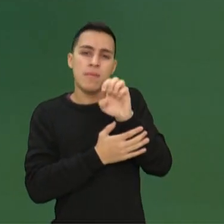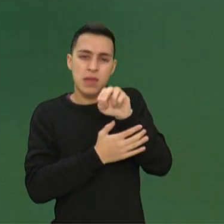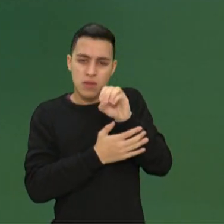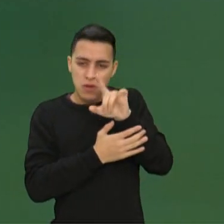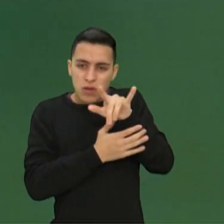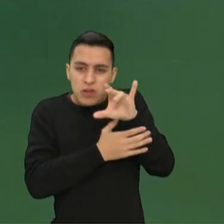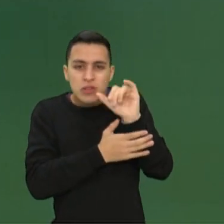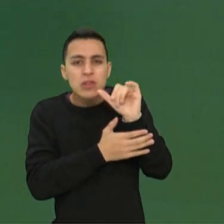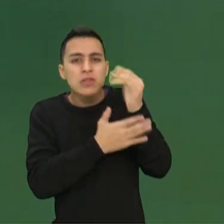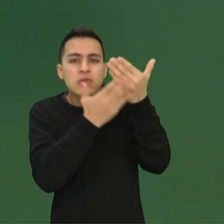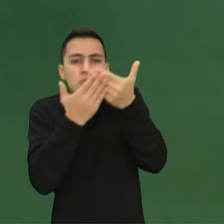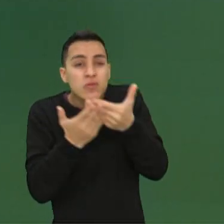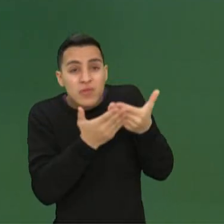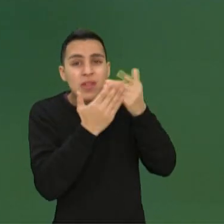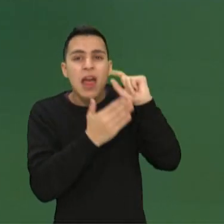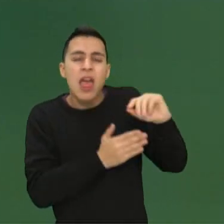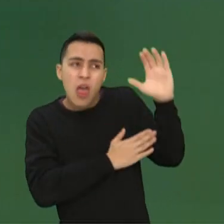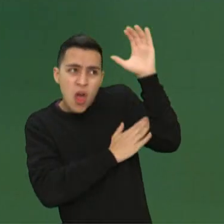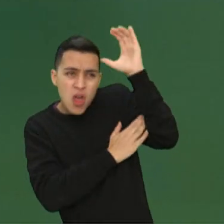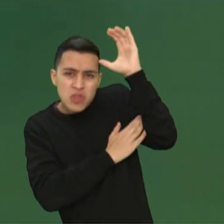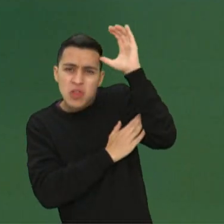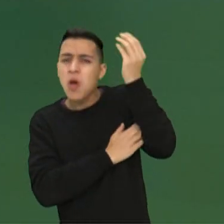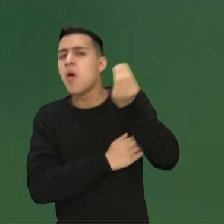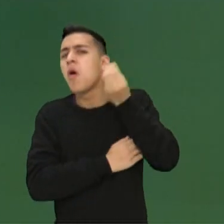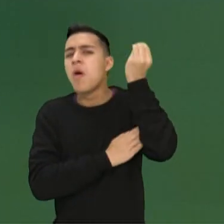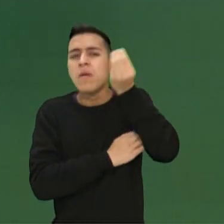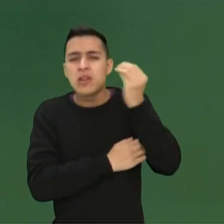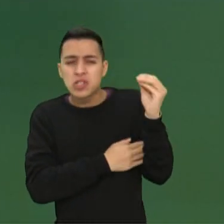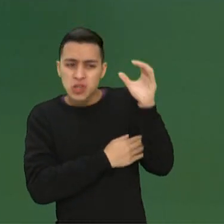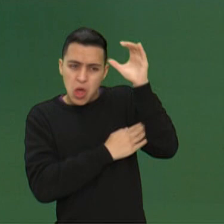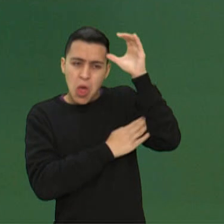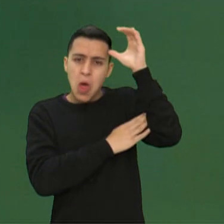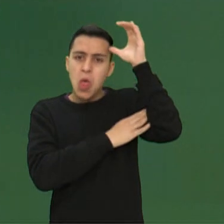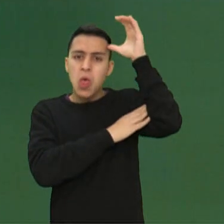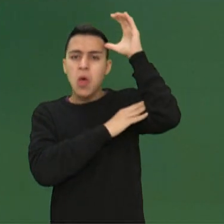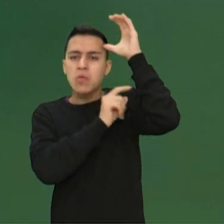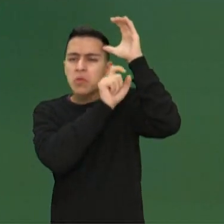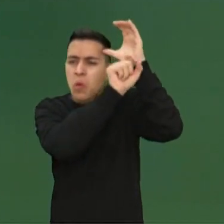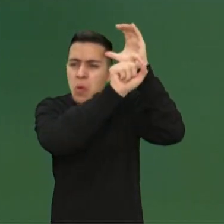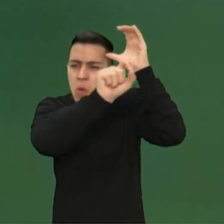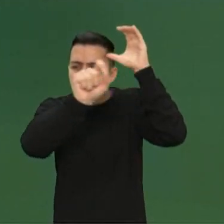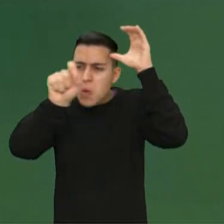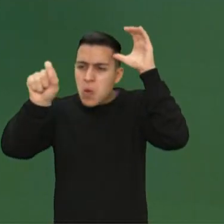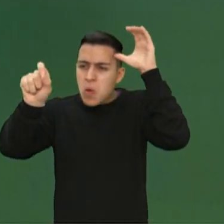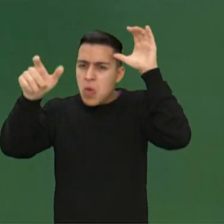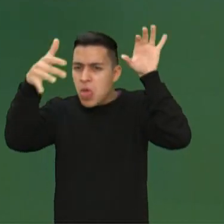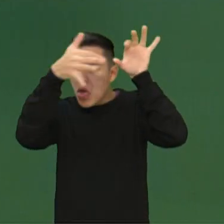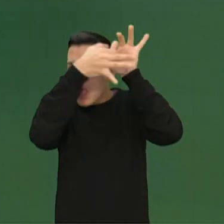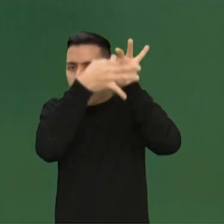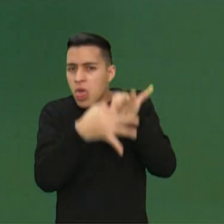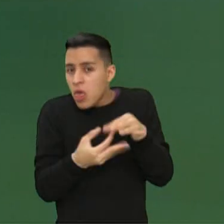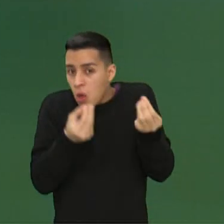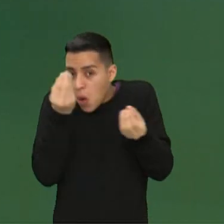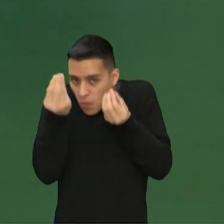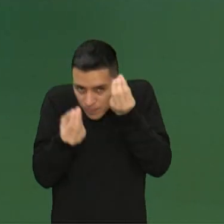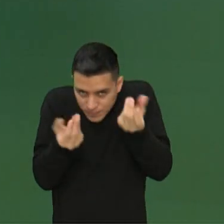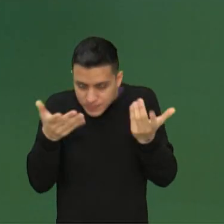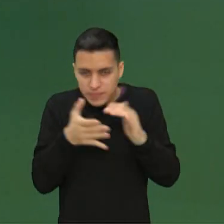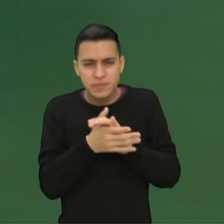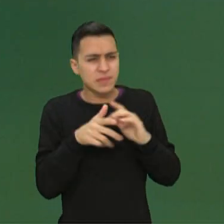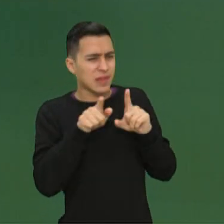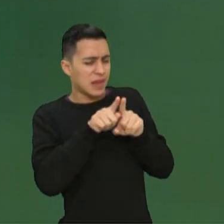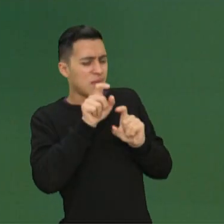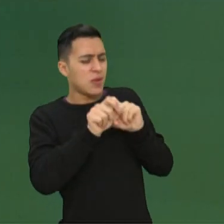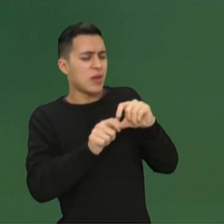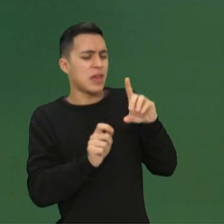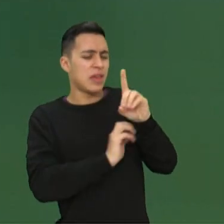espírito, fenomenologia da consciência, como a consciência enxerga, portanto, os fenômenos do mundo, tá? E outro ponto, a